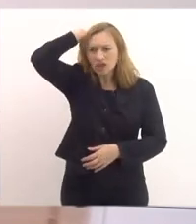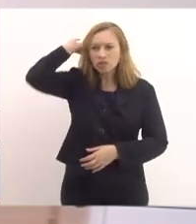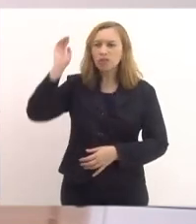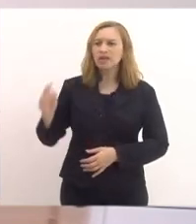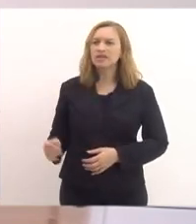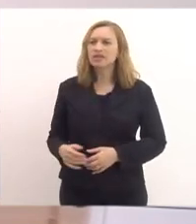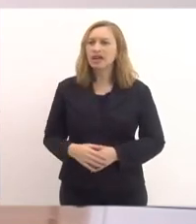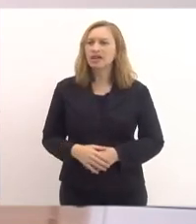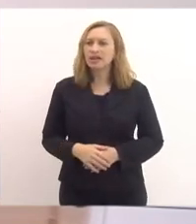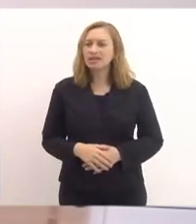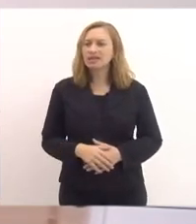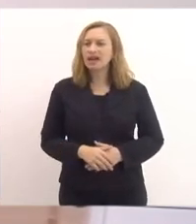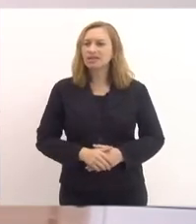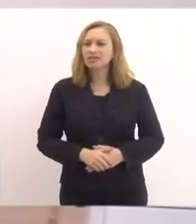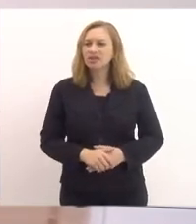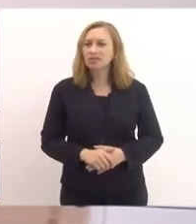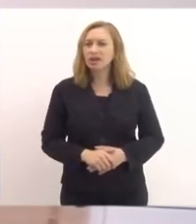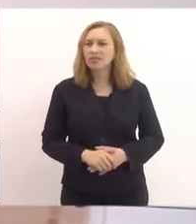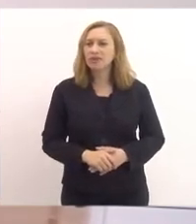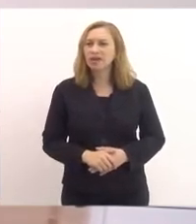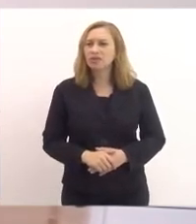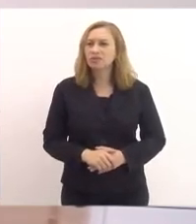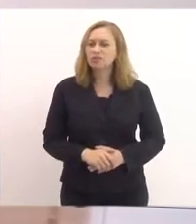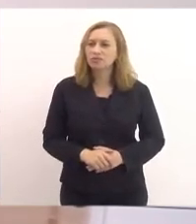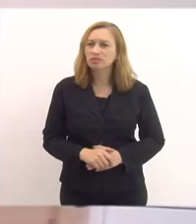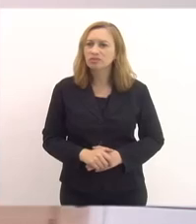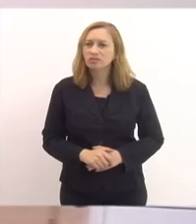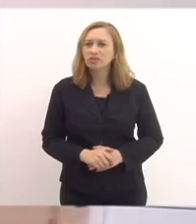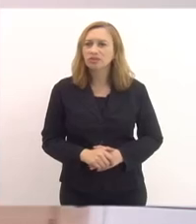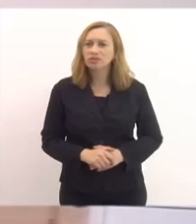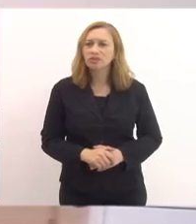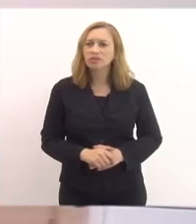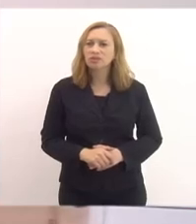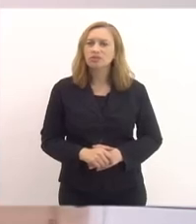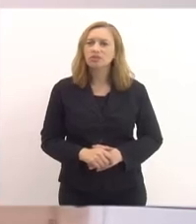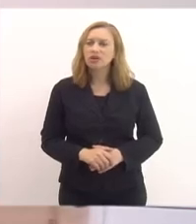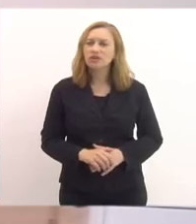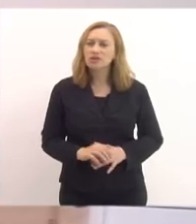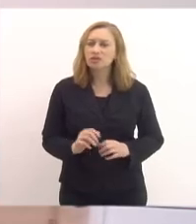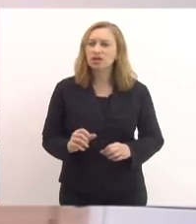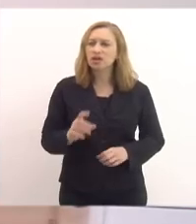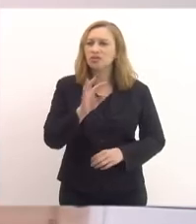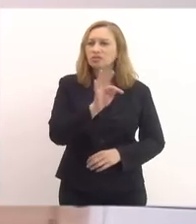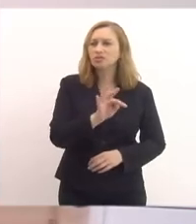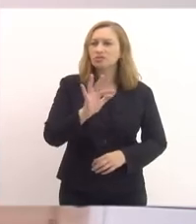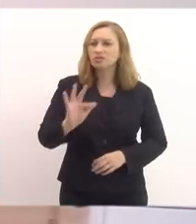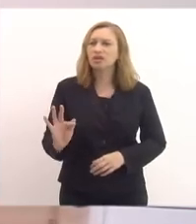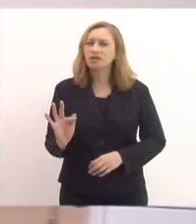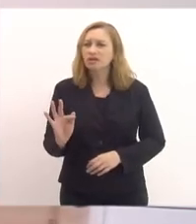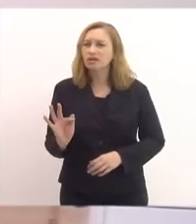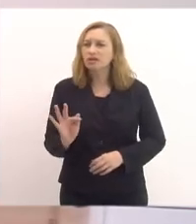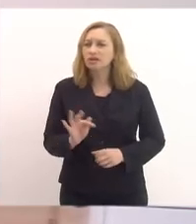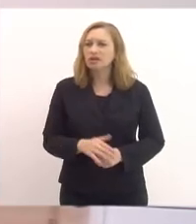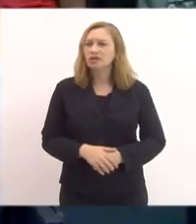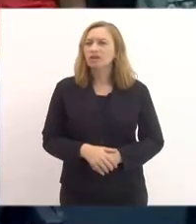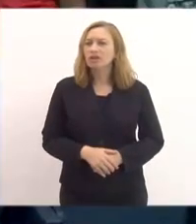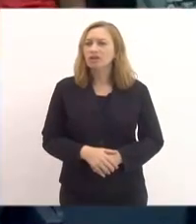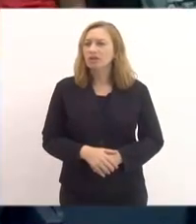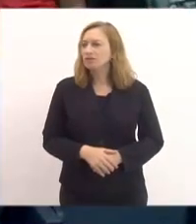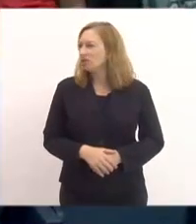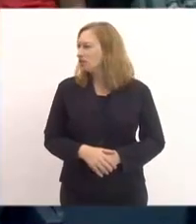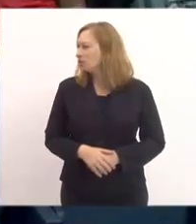pelo menos com compromisso, de resolver essas duas questões, o TAF e as 28.